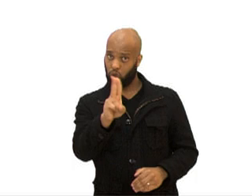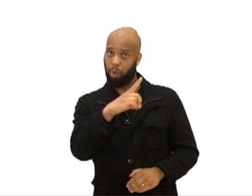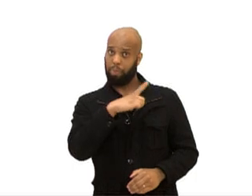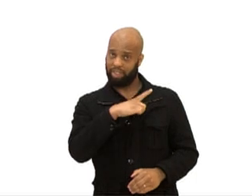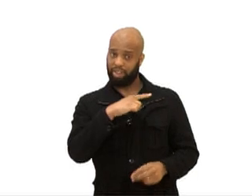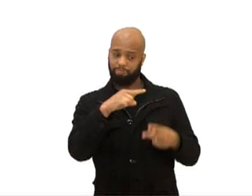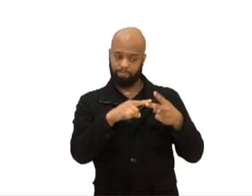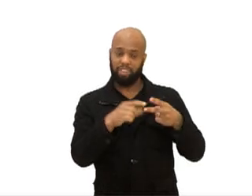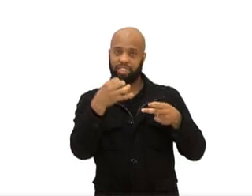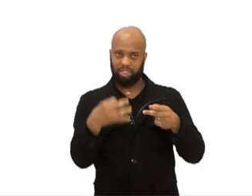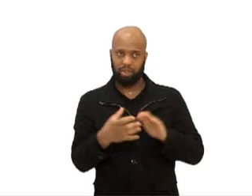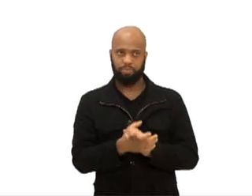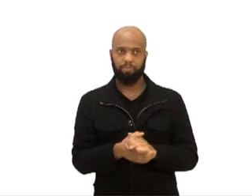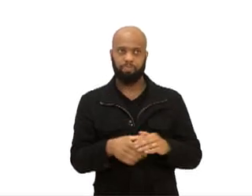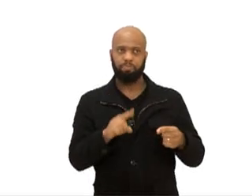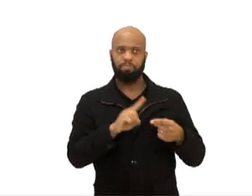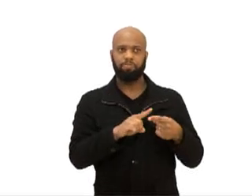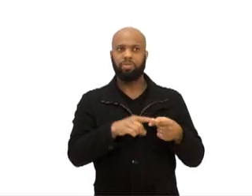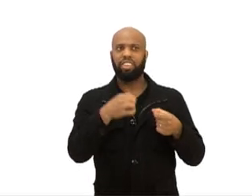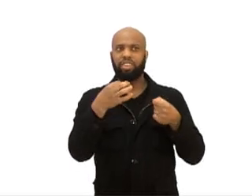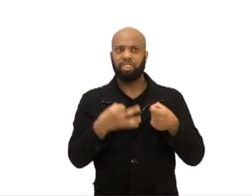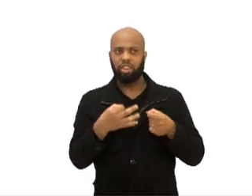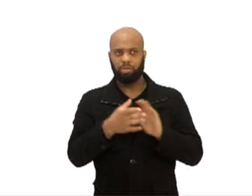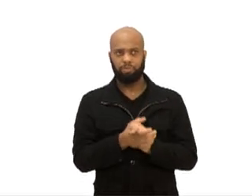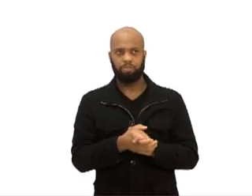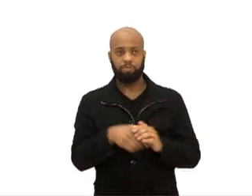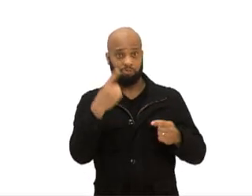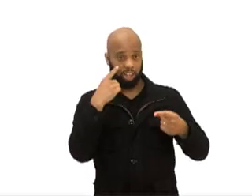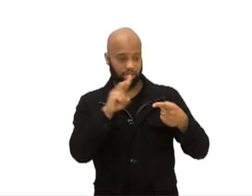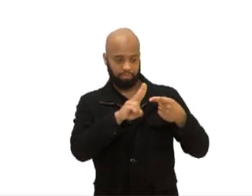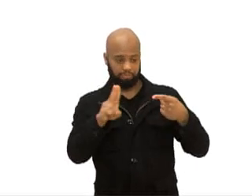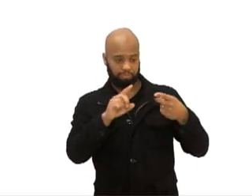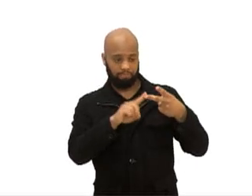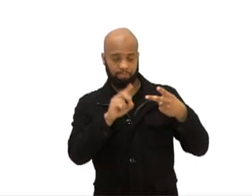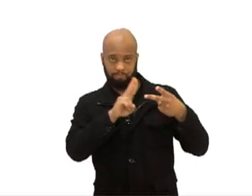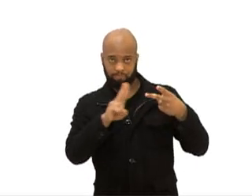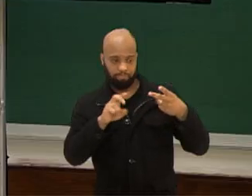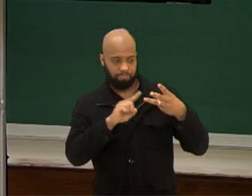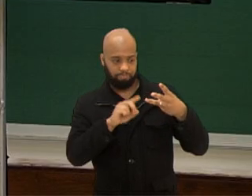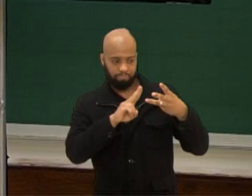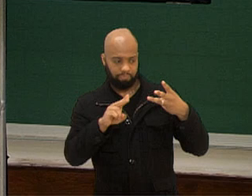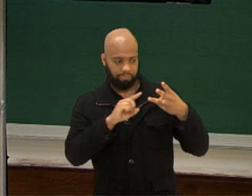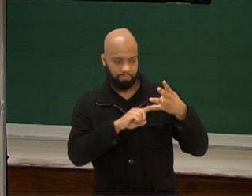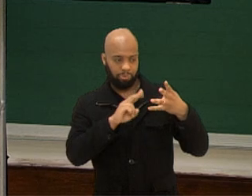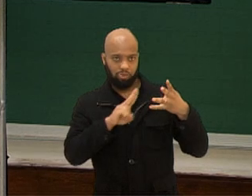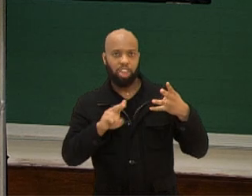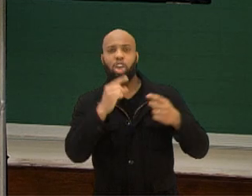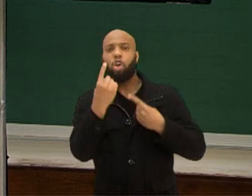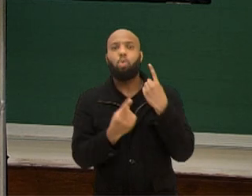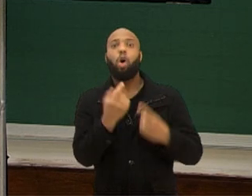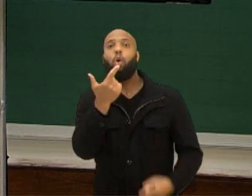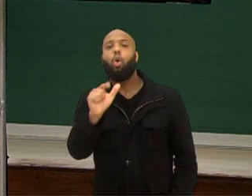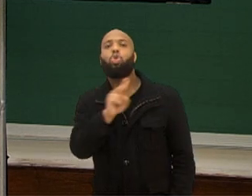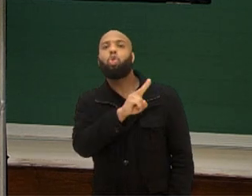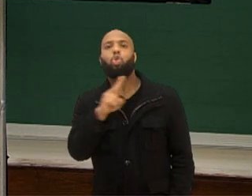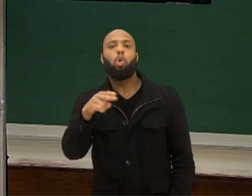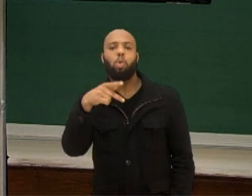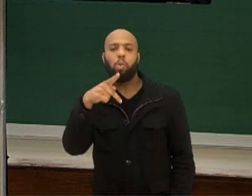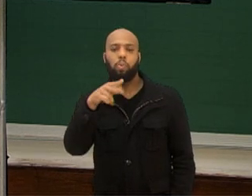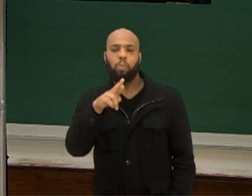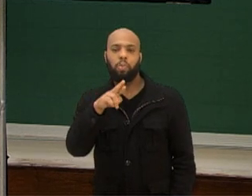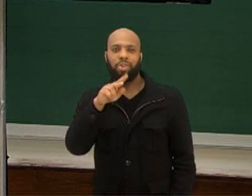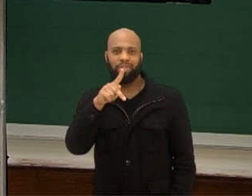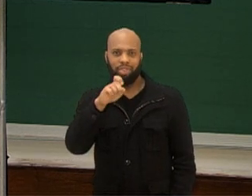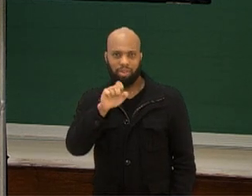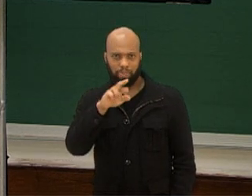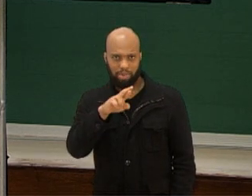estão corretas. Então, qual é o outro nome? Letra A, humanização, letra B, prosopopeia, letra